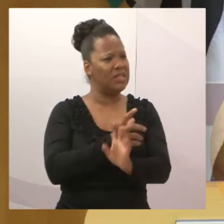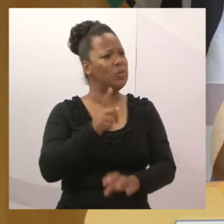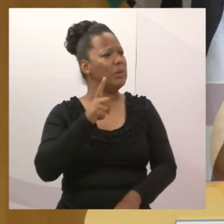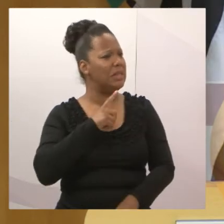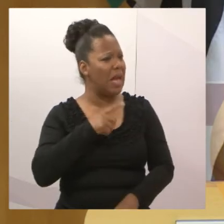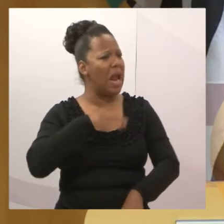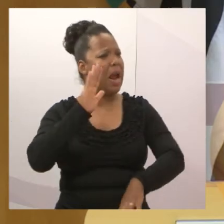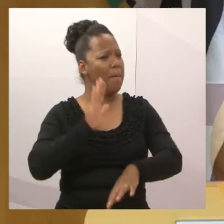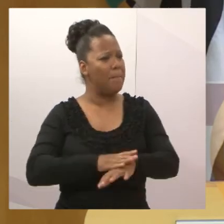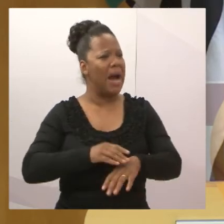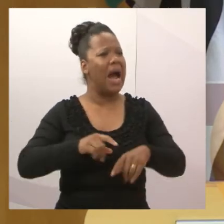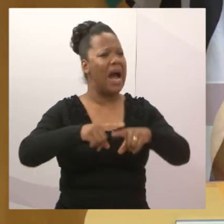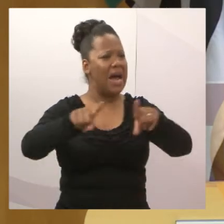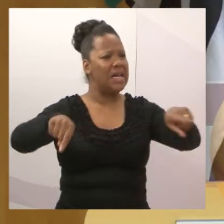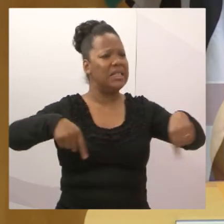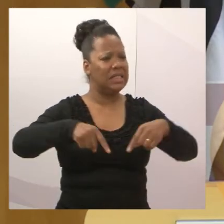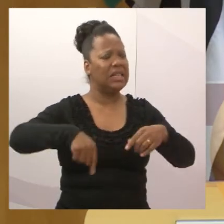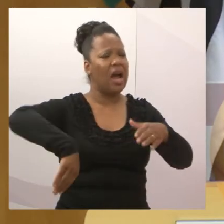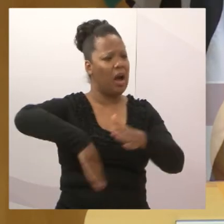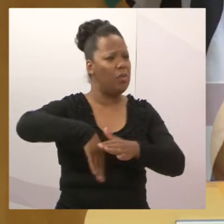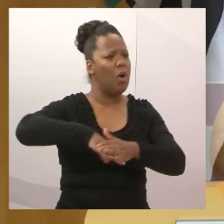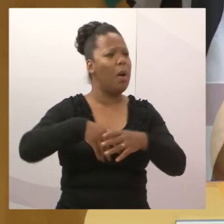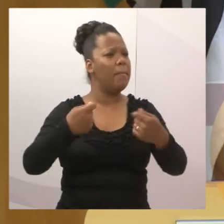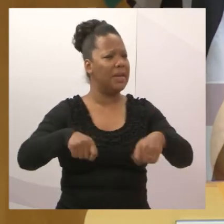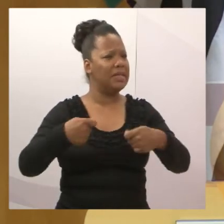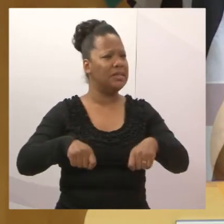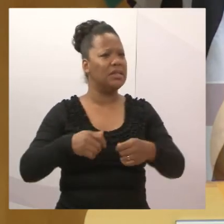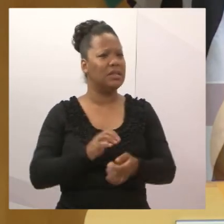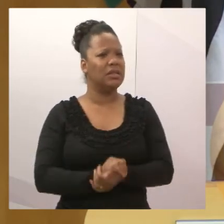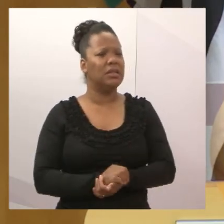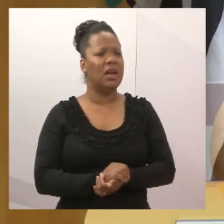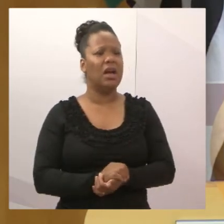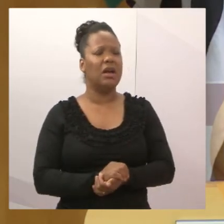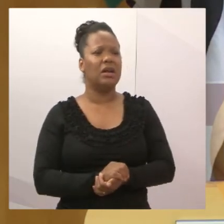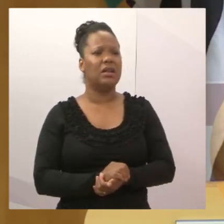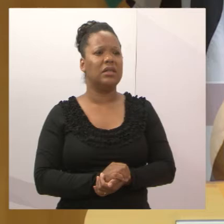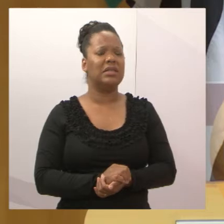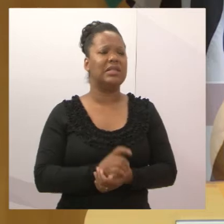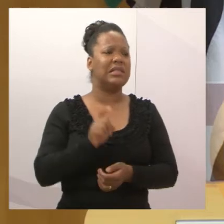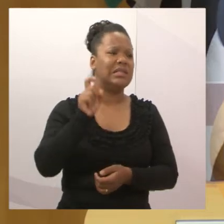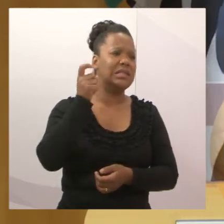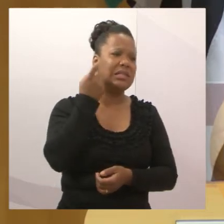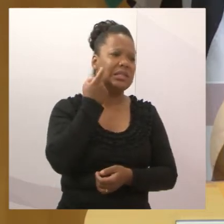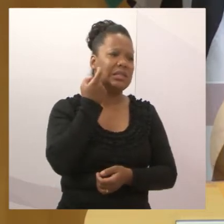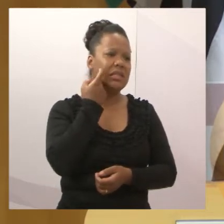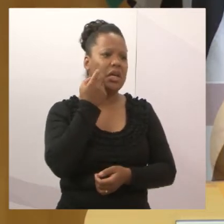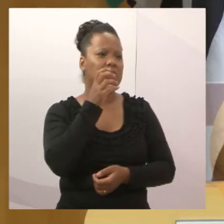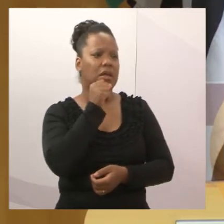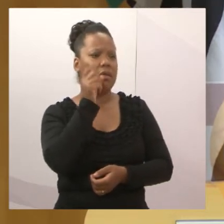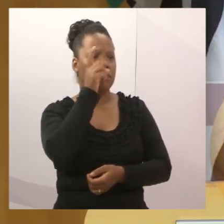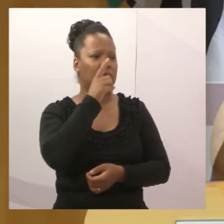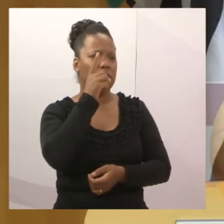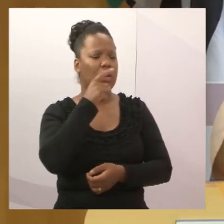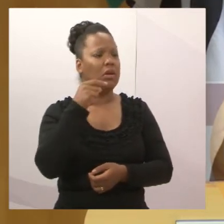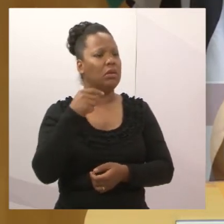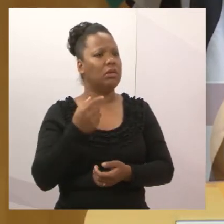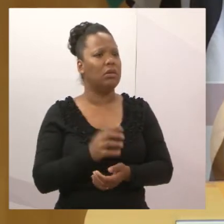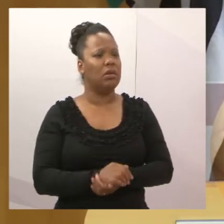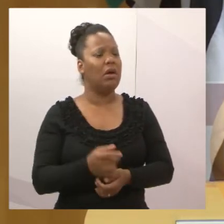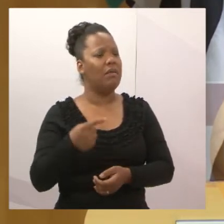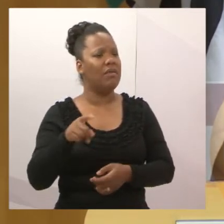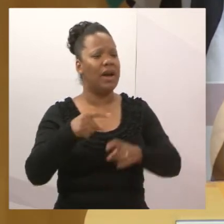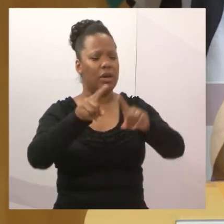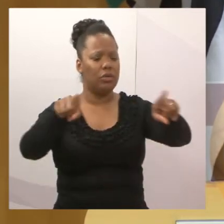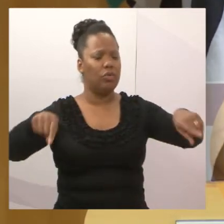nossa cidade. Mais campo, vereador Flavinho. Hoje chega aos finais de semana, eu não sei se todos os nobres vereadores vão aos finais de semana nos